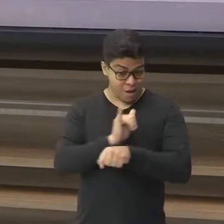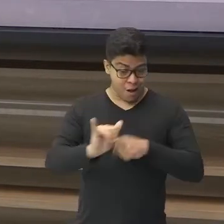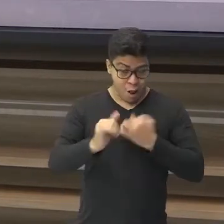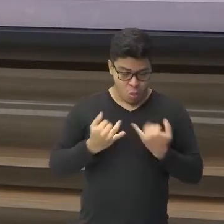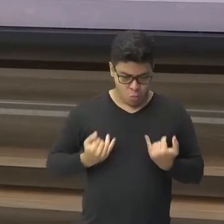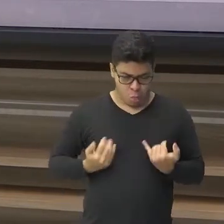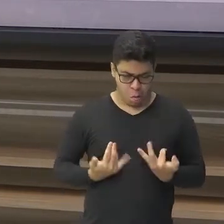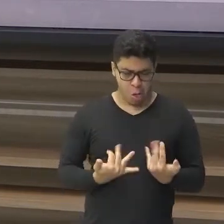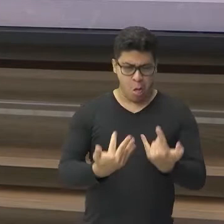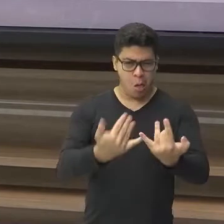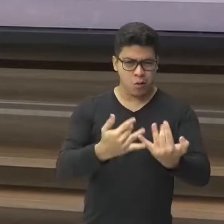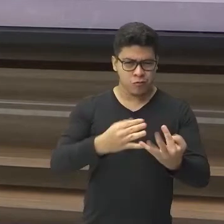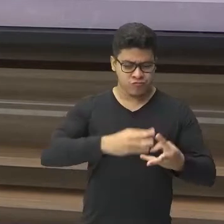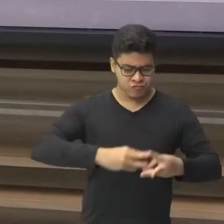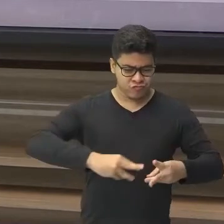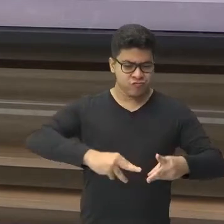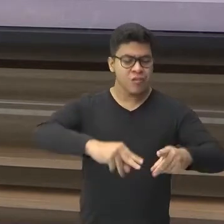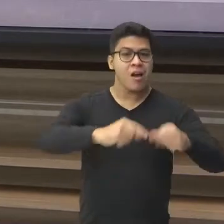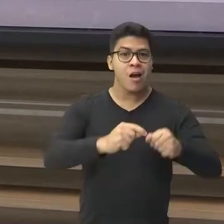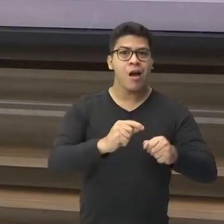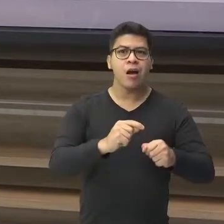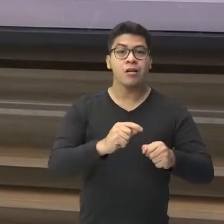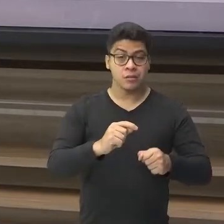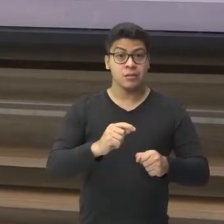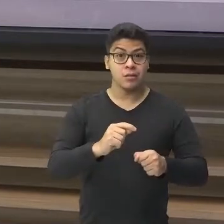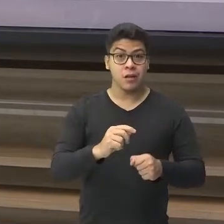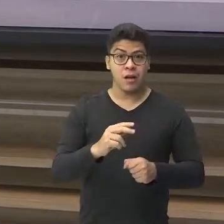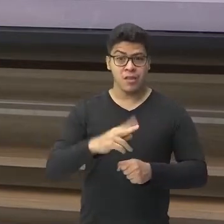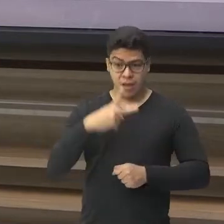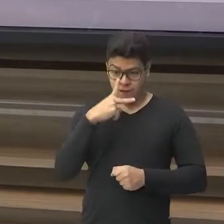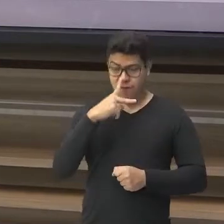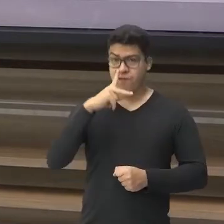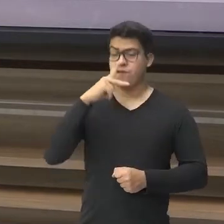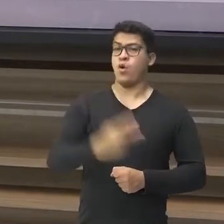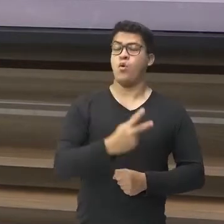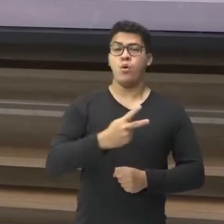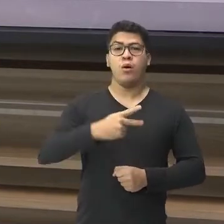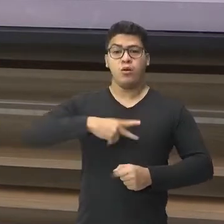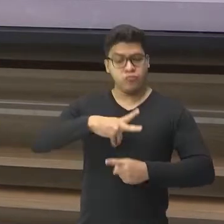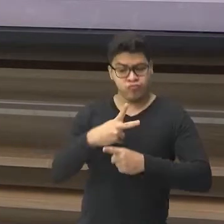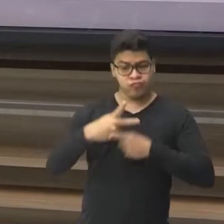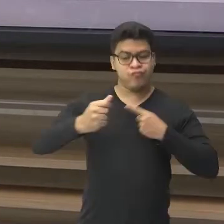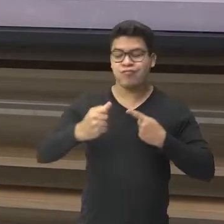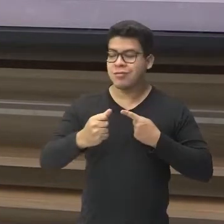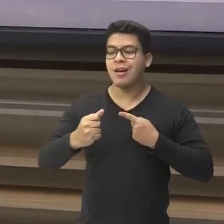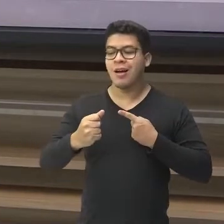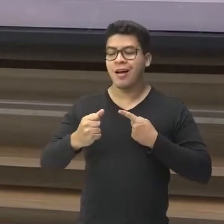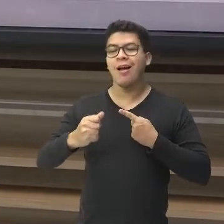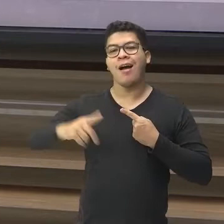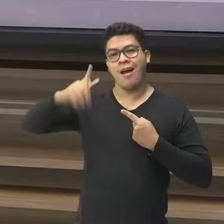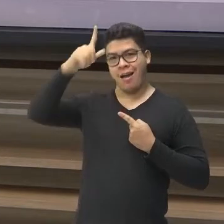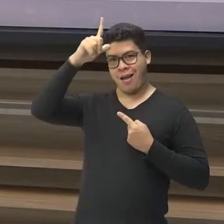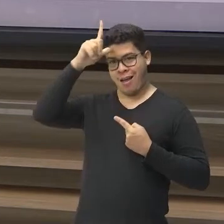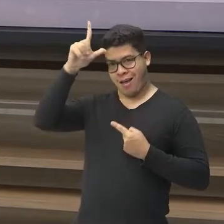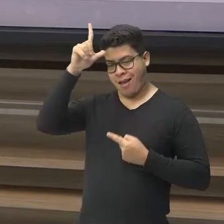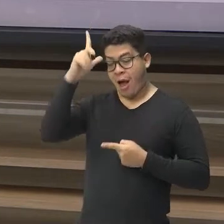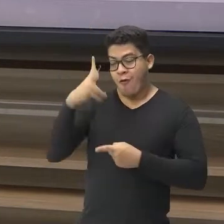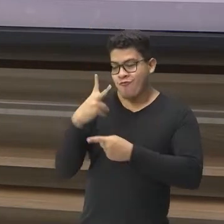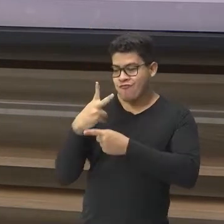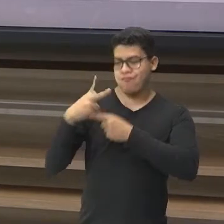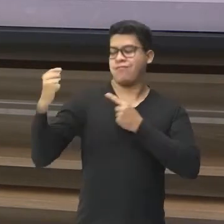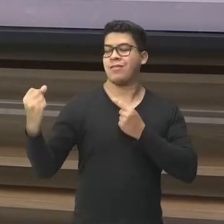força que os soviéticos tinham naquele momento, a vontade de derrotar os alemães, aí a gente vai ter a